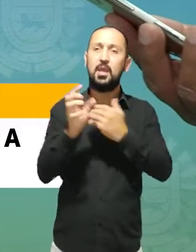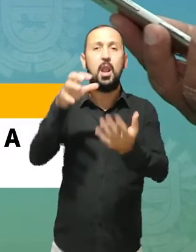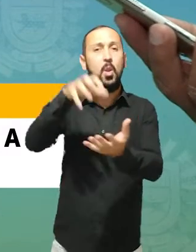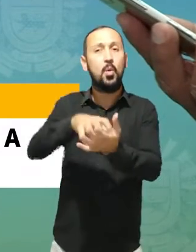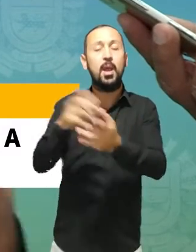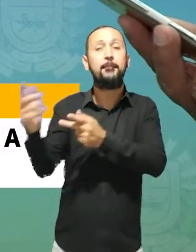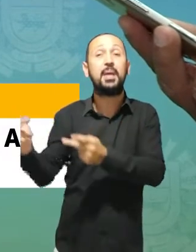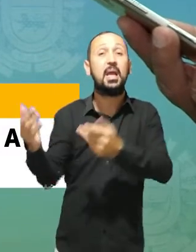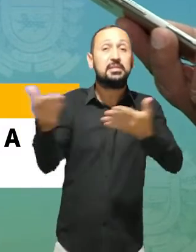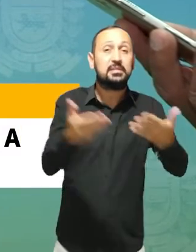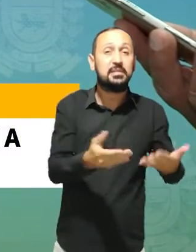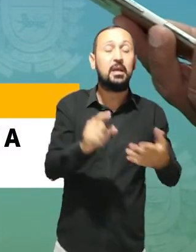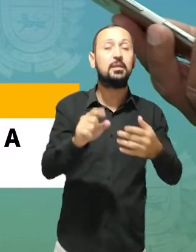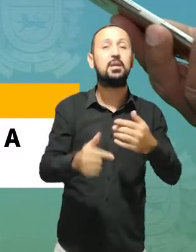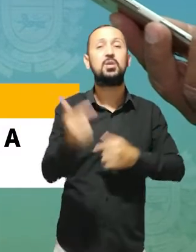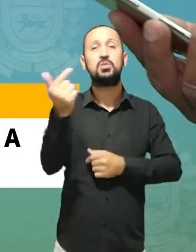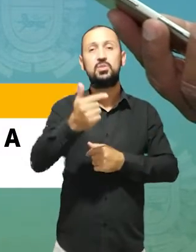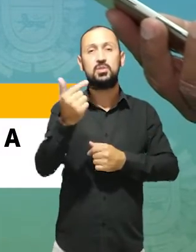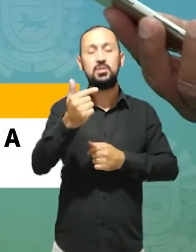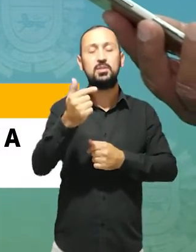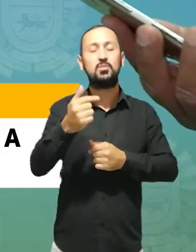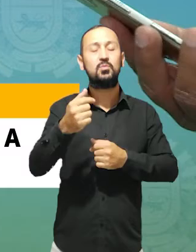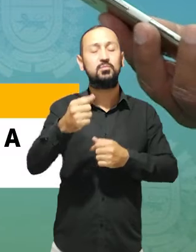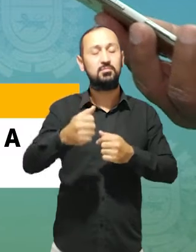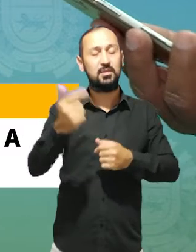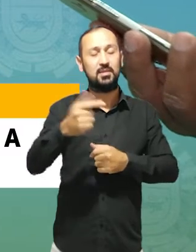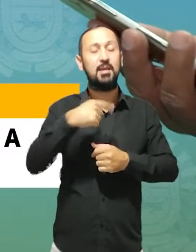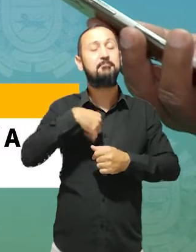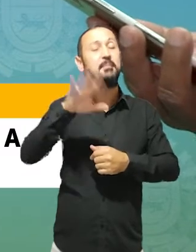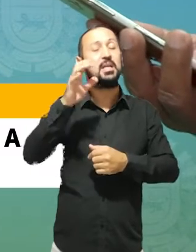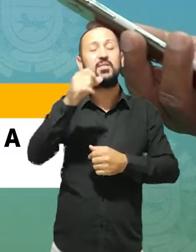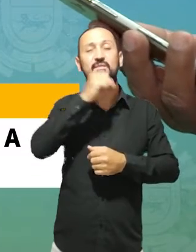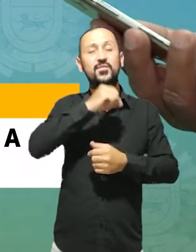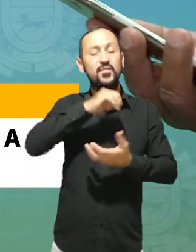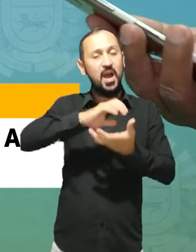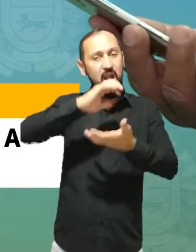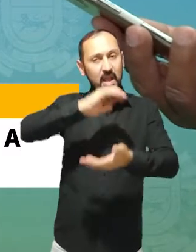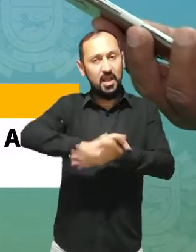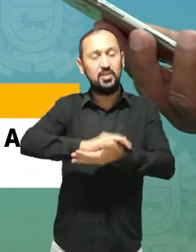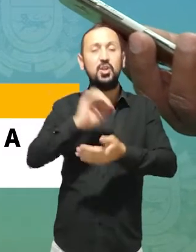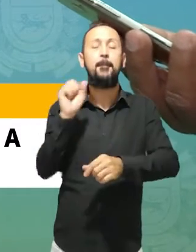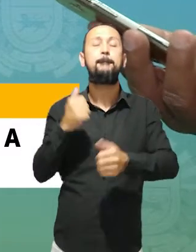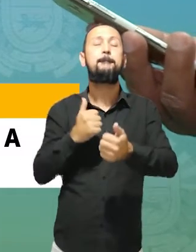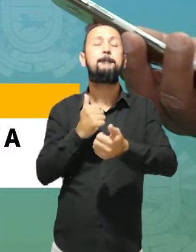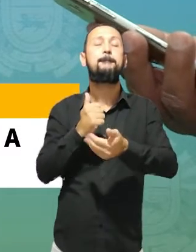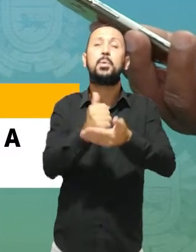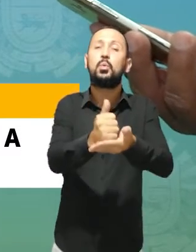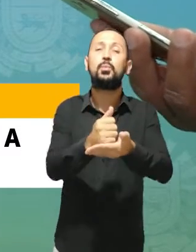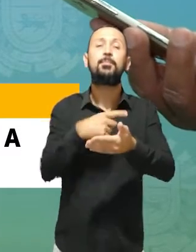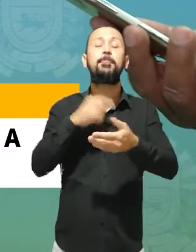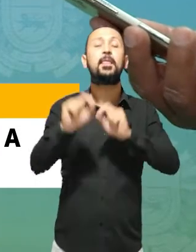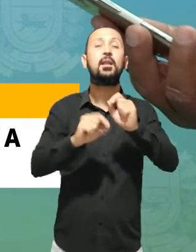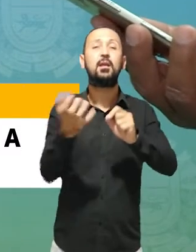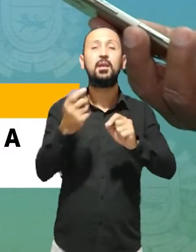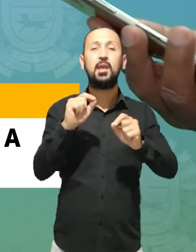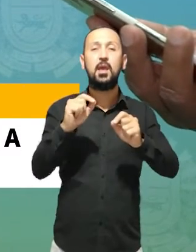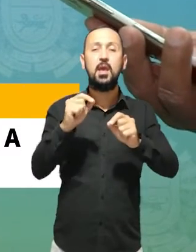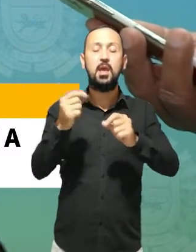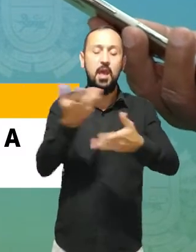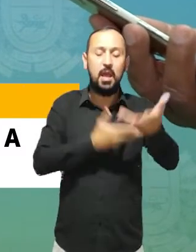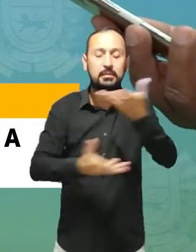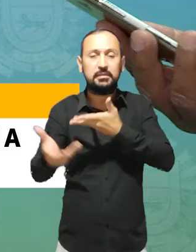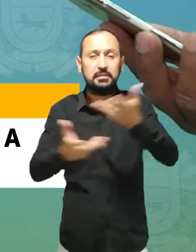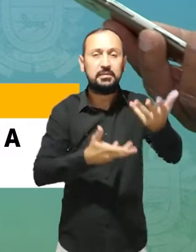a casa abrigo à Delegacia de Atendimento à Mulher de Campo Grande que a segunda mais antiga do Brasil o que a Lei Maria da Penha propõe